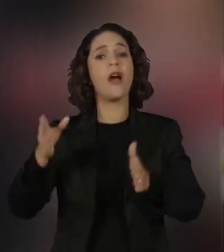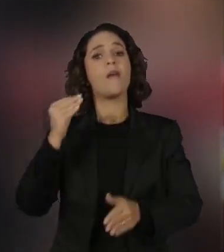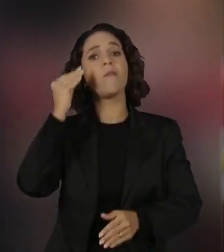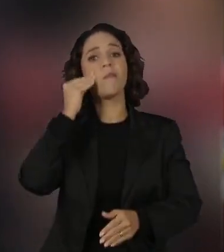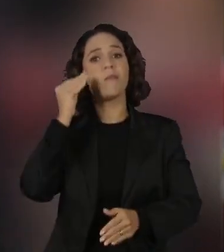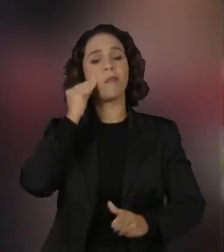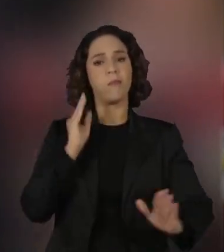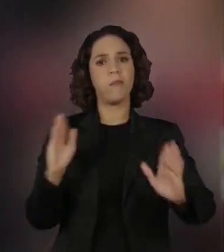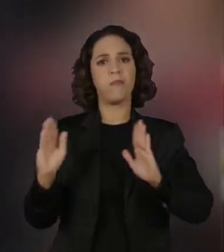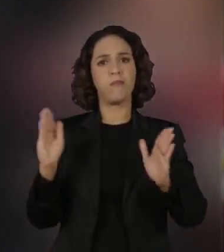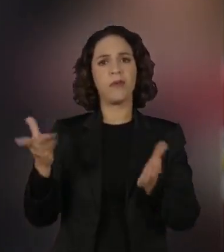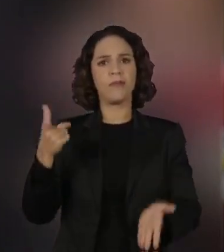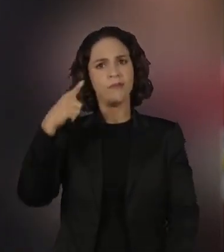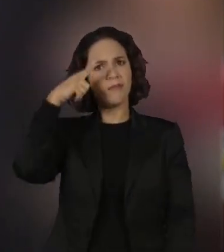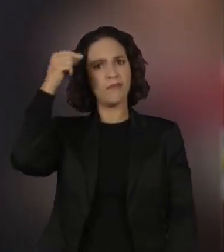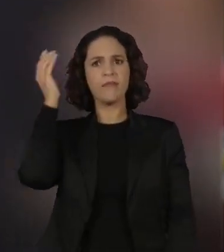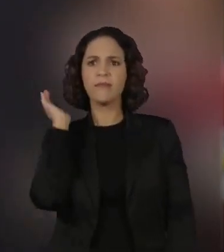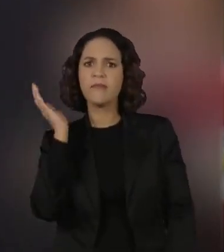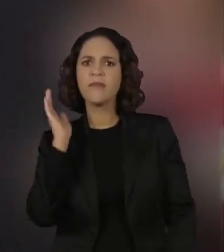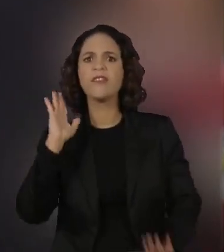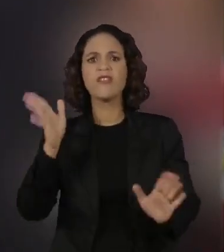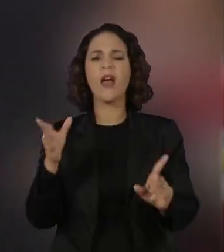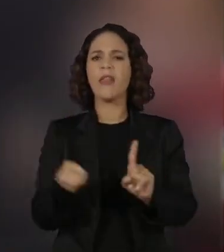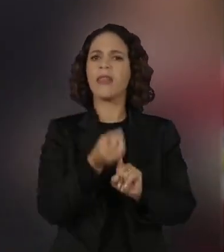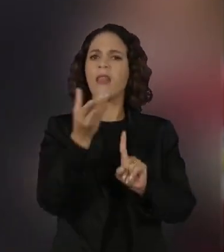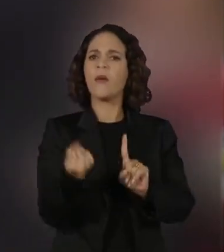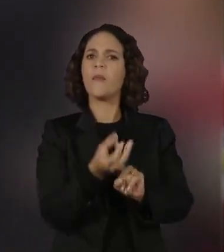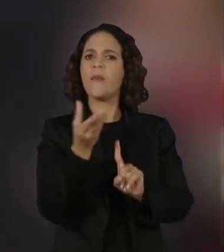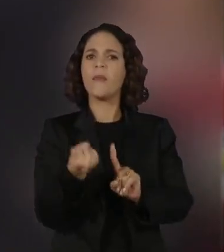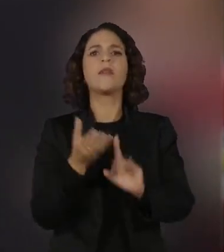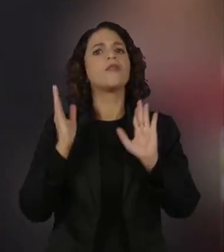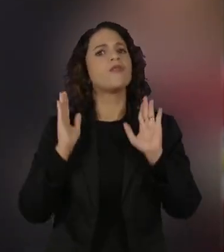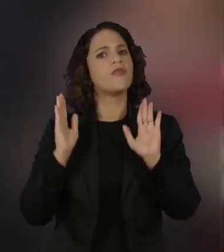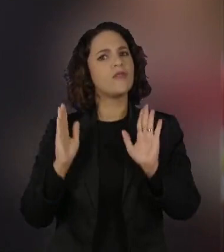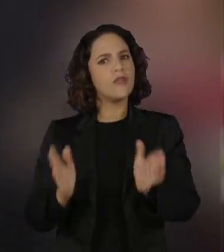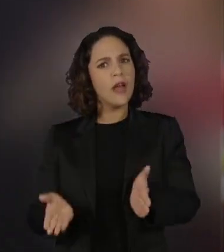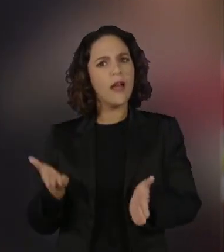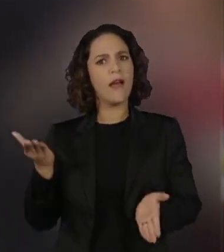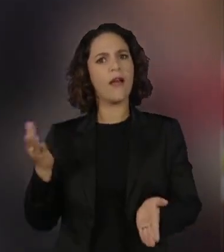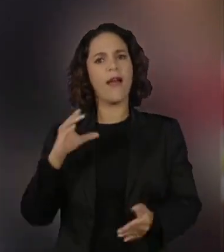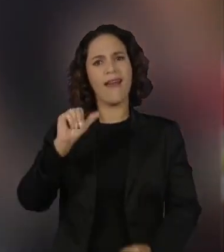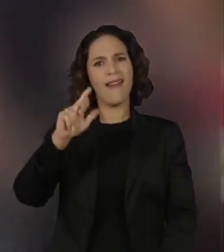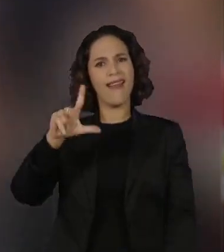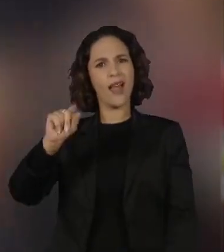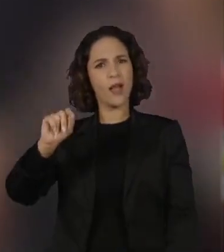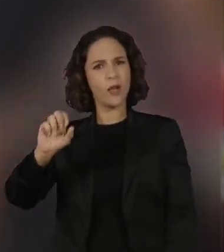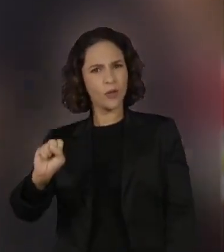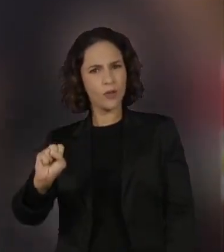ministra Carmelo já tinha sido ouvido depoimento do chanceler Carlos França